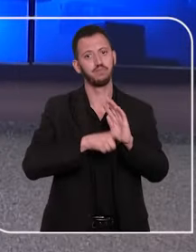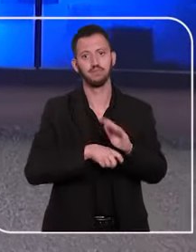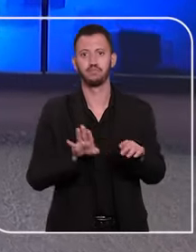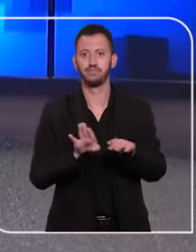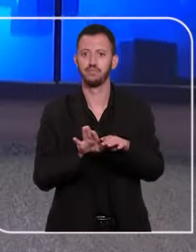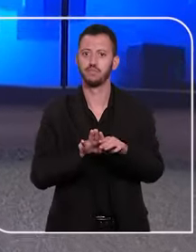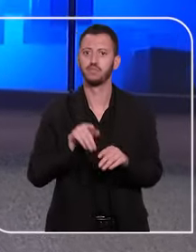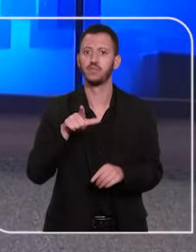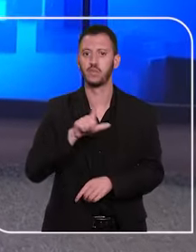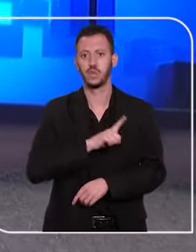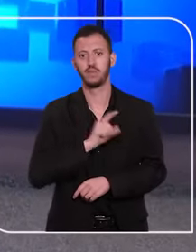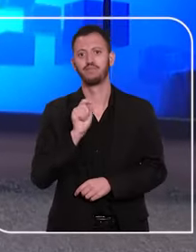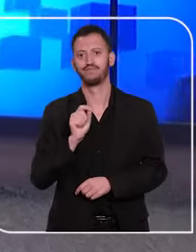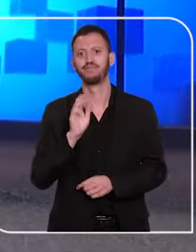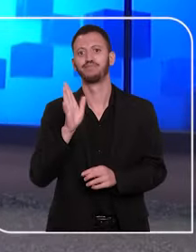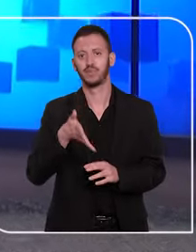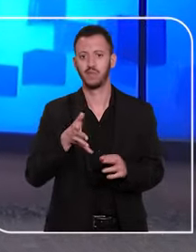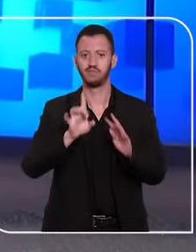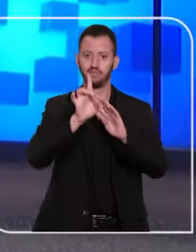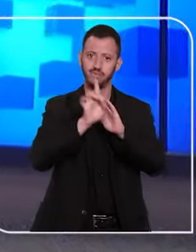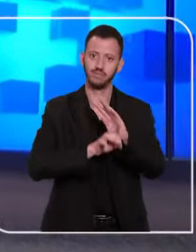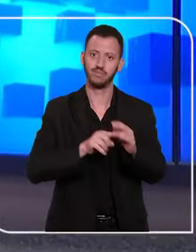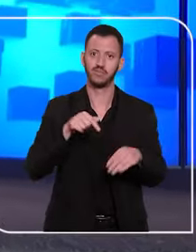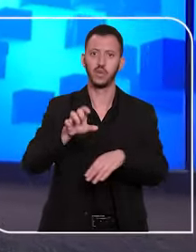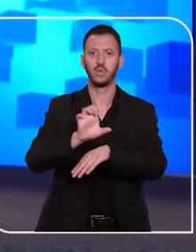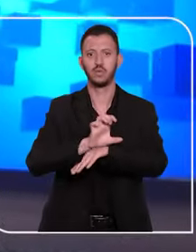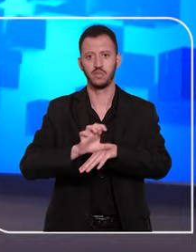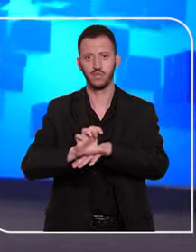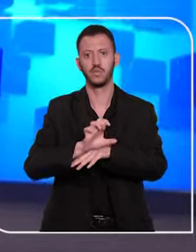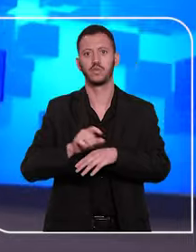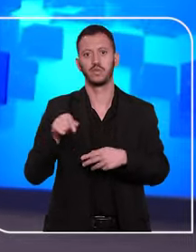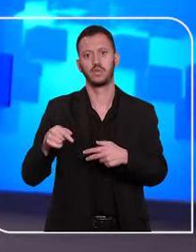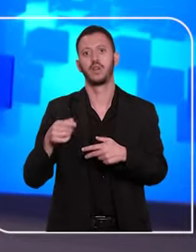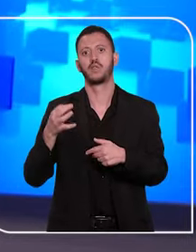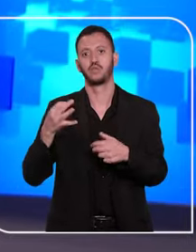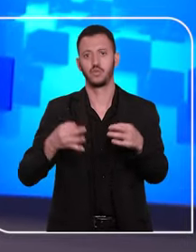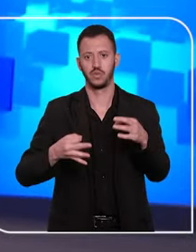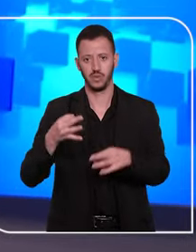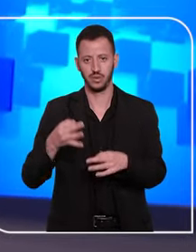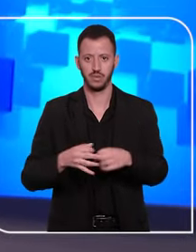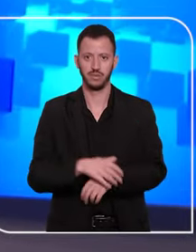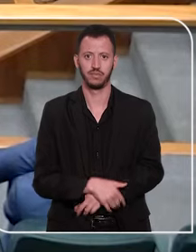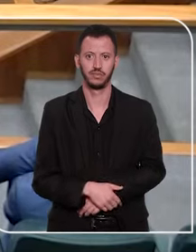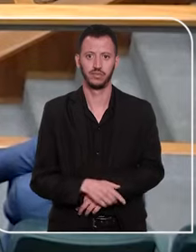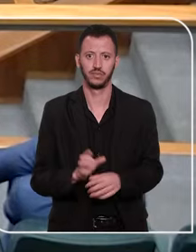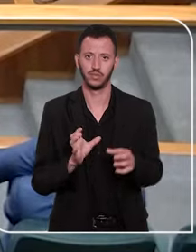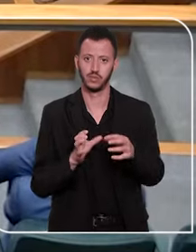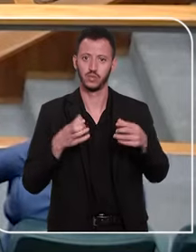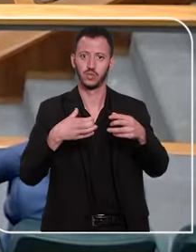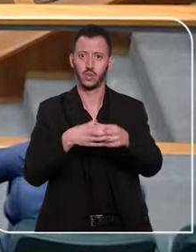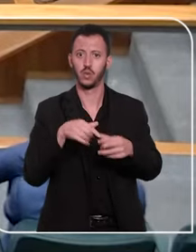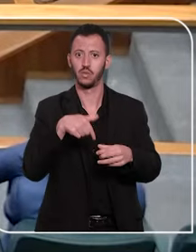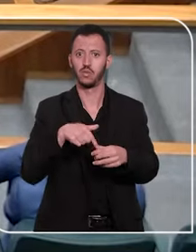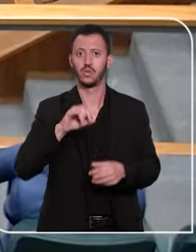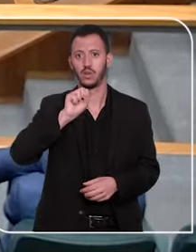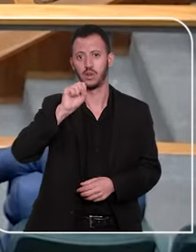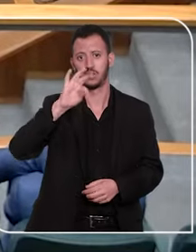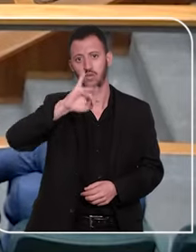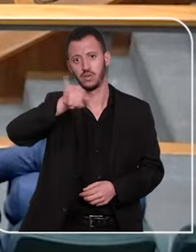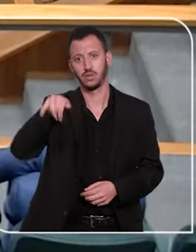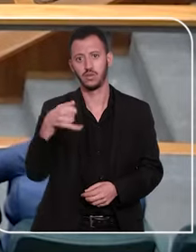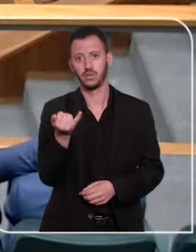imposto mesmo que esse tributo tenha sido declarado inconstitucional pela justiça a segunda turma do